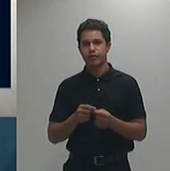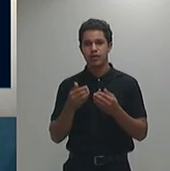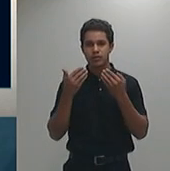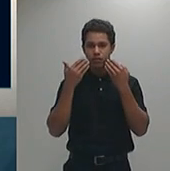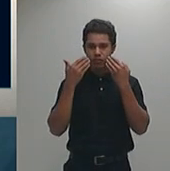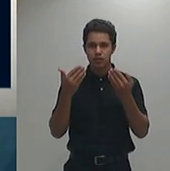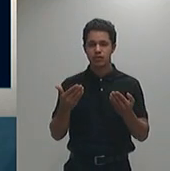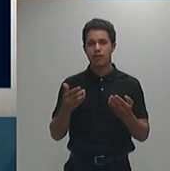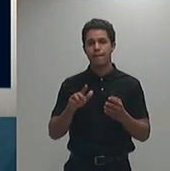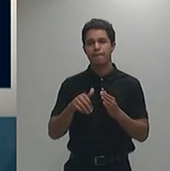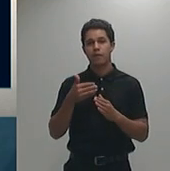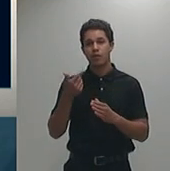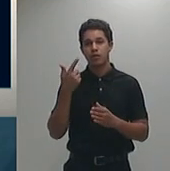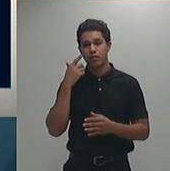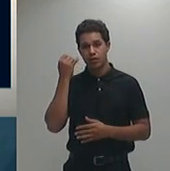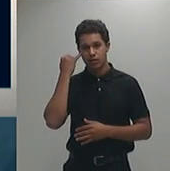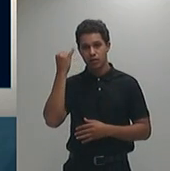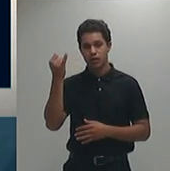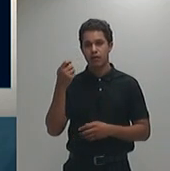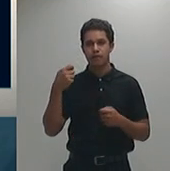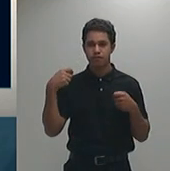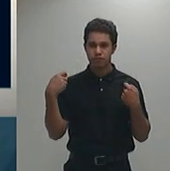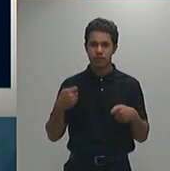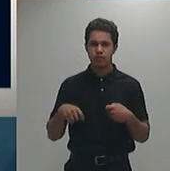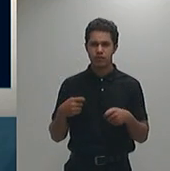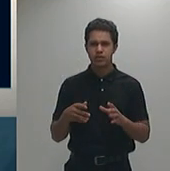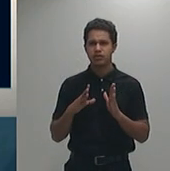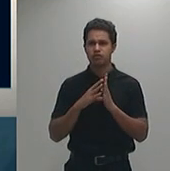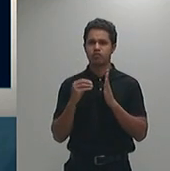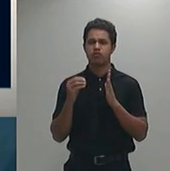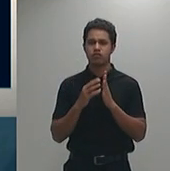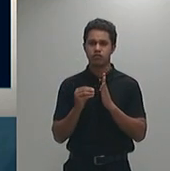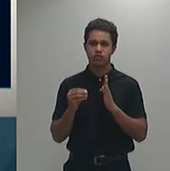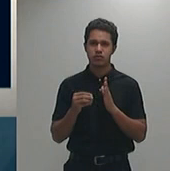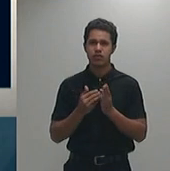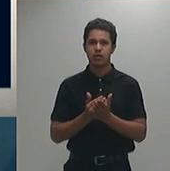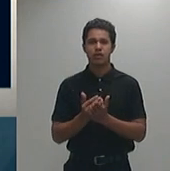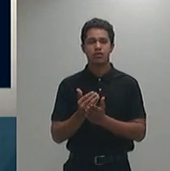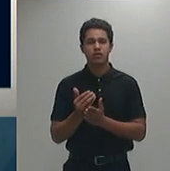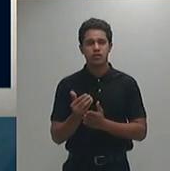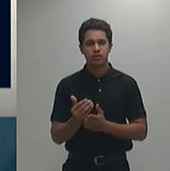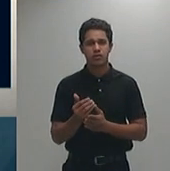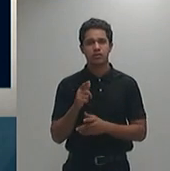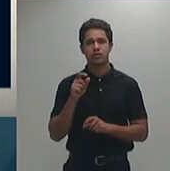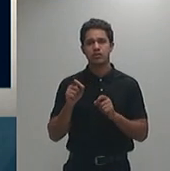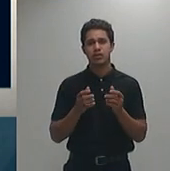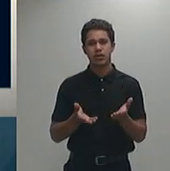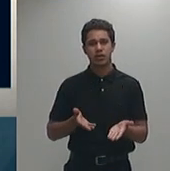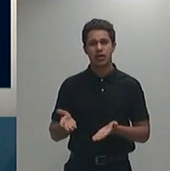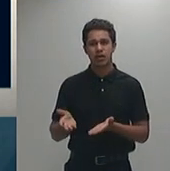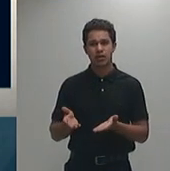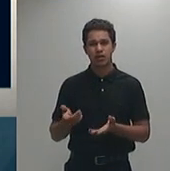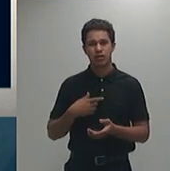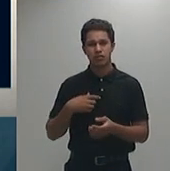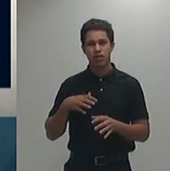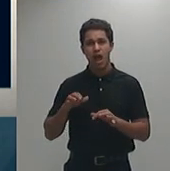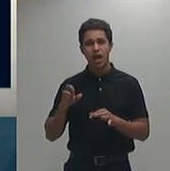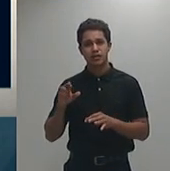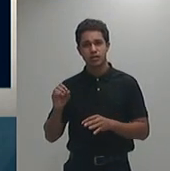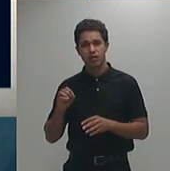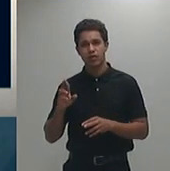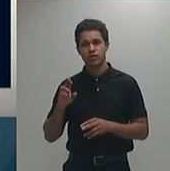quanto o ponto é preciso destacar inicialmente em se tratando de ação rescisória